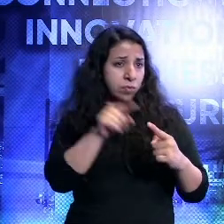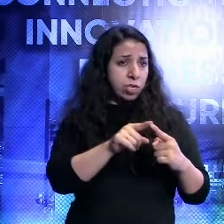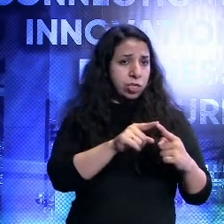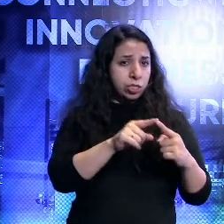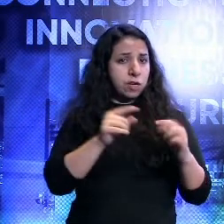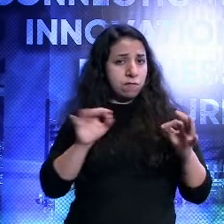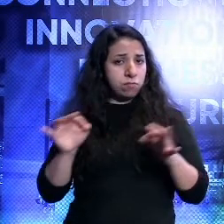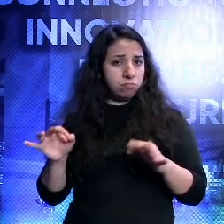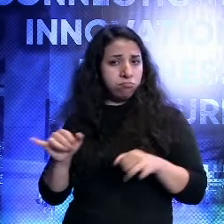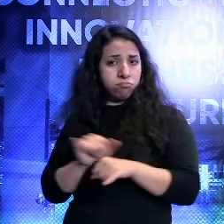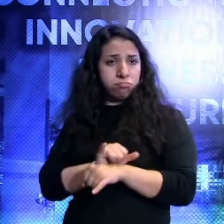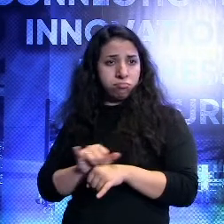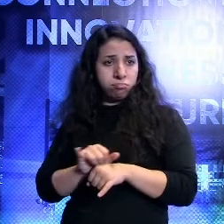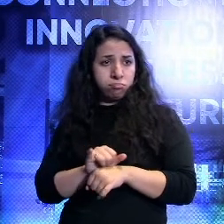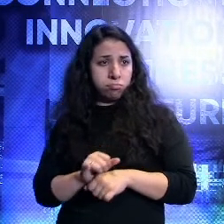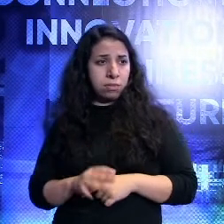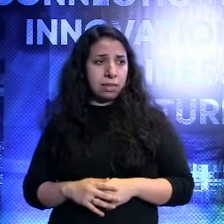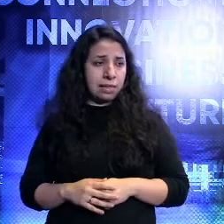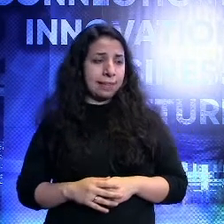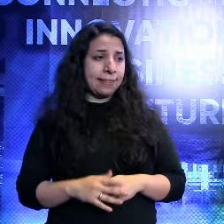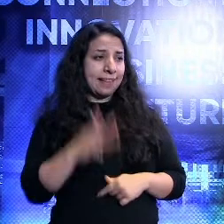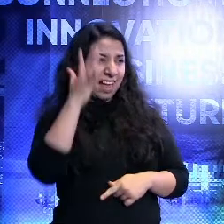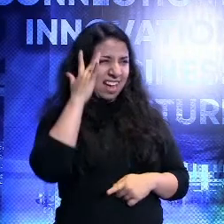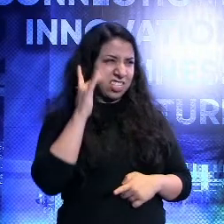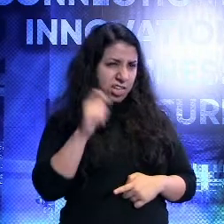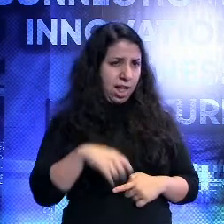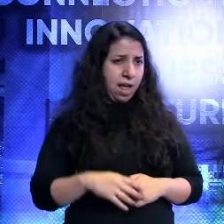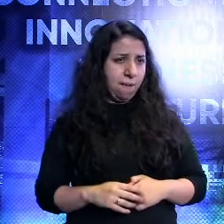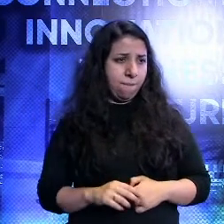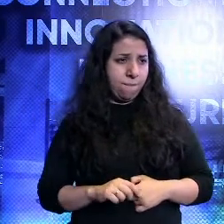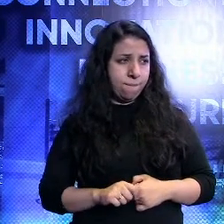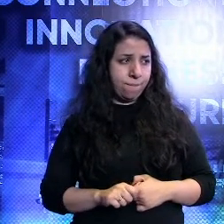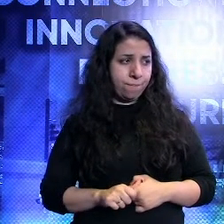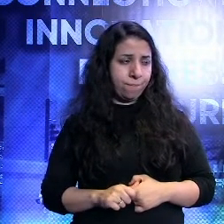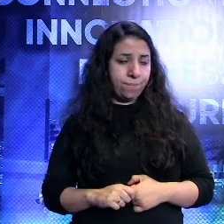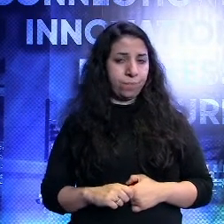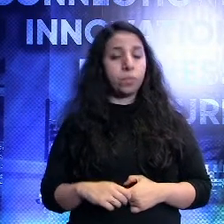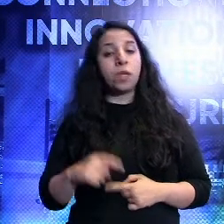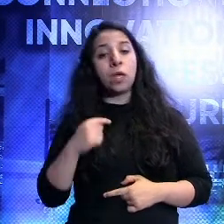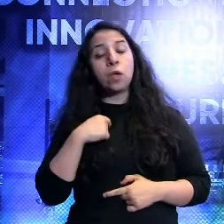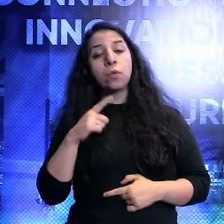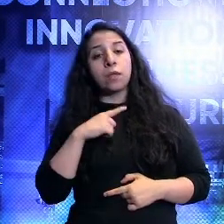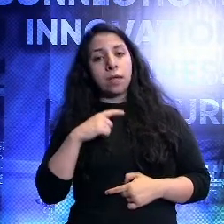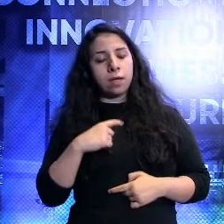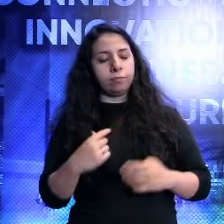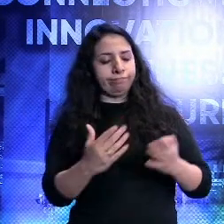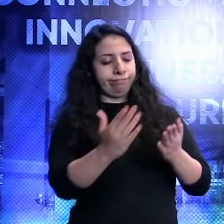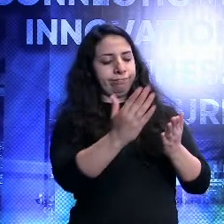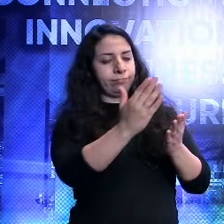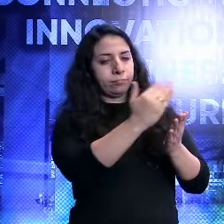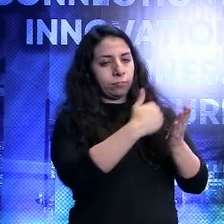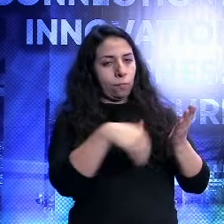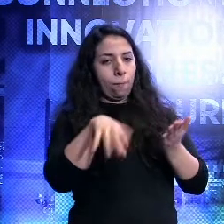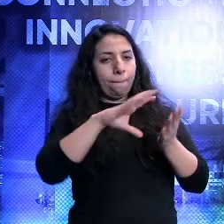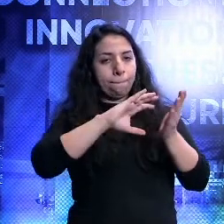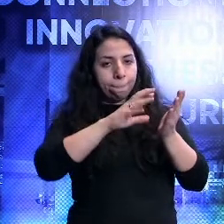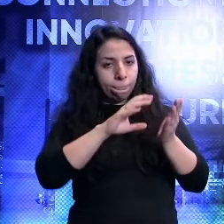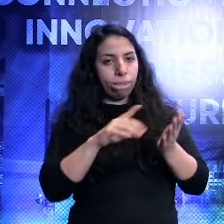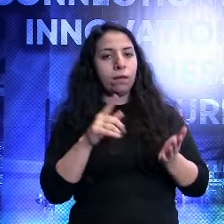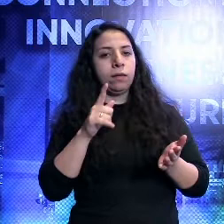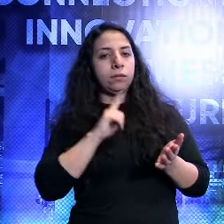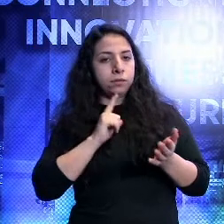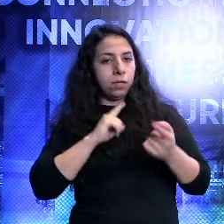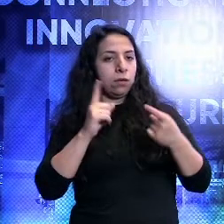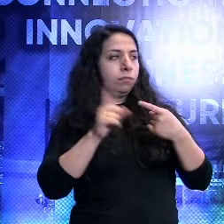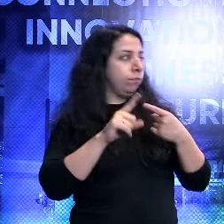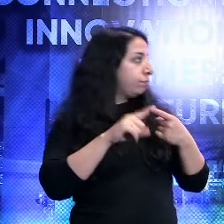estratégico real? Eu tenho como fonte de dados o meu cadastro de clientes, eu tenho minhas leads, eu tenho o Google Analytics,